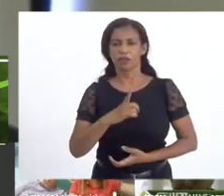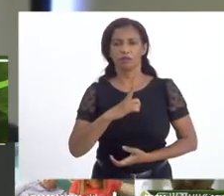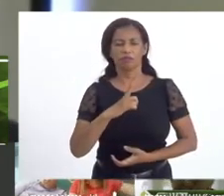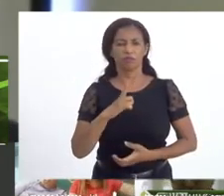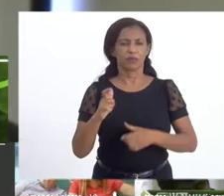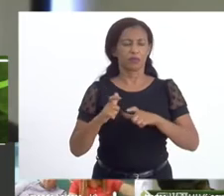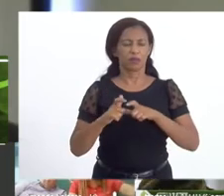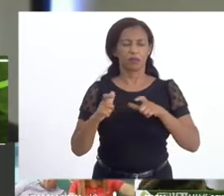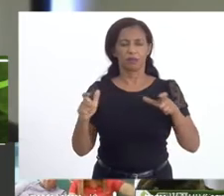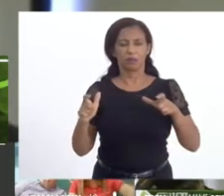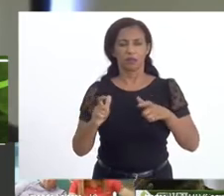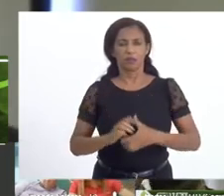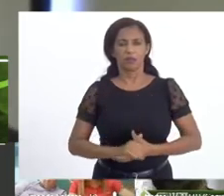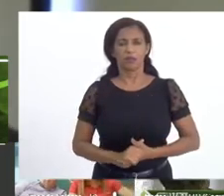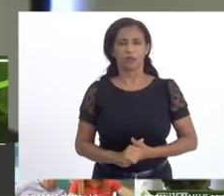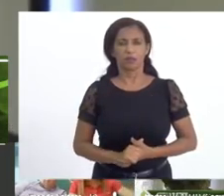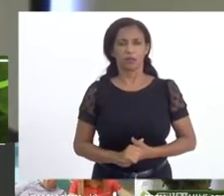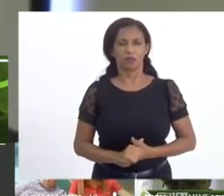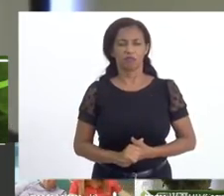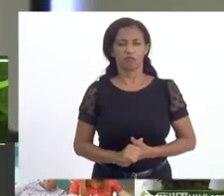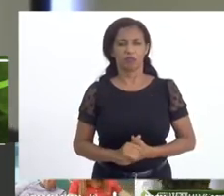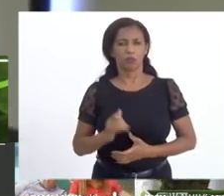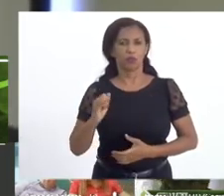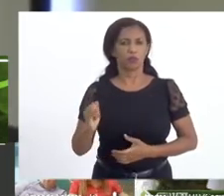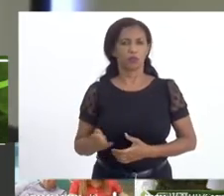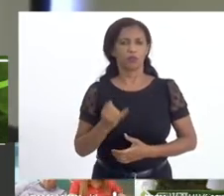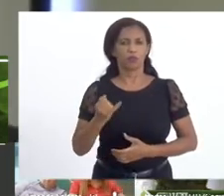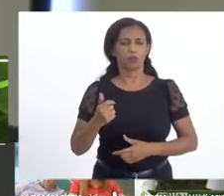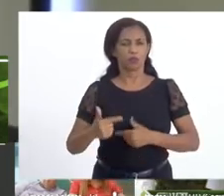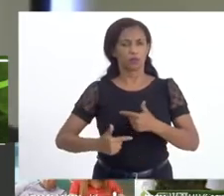grande gerador de emprego.